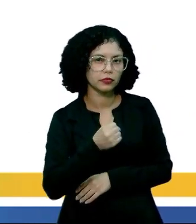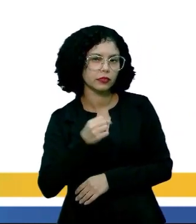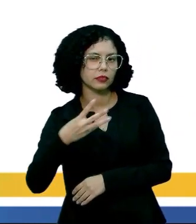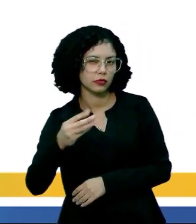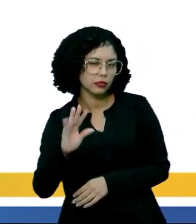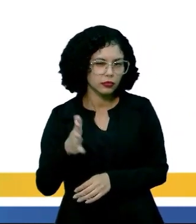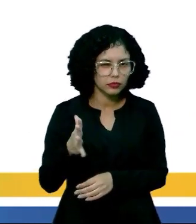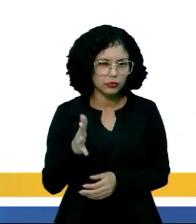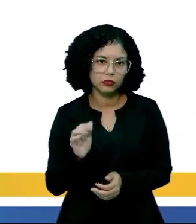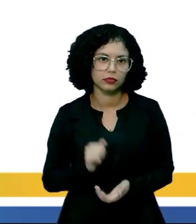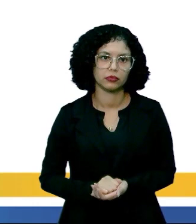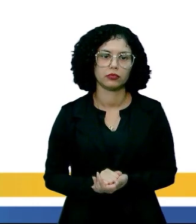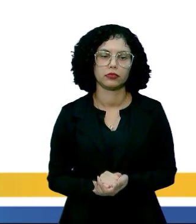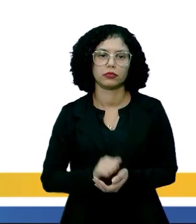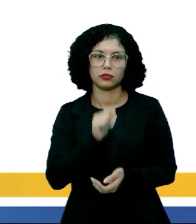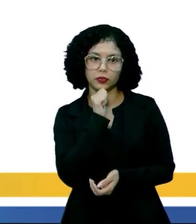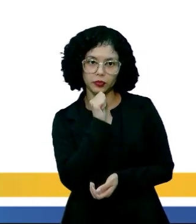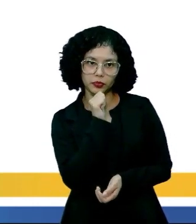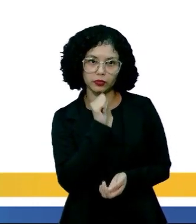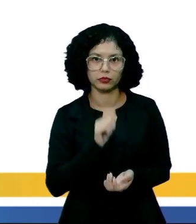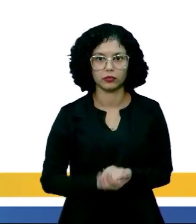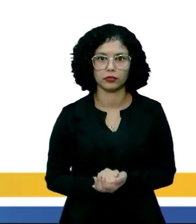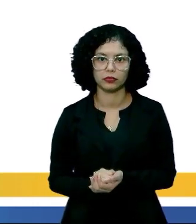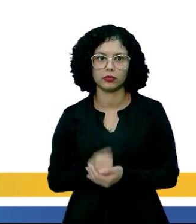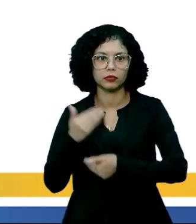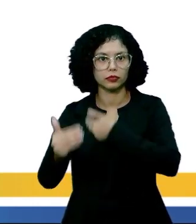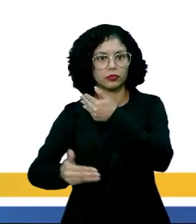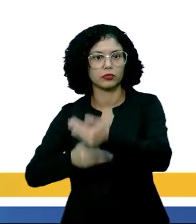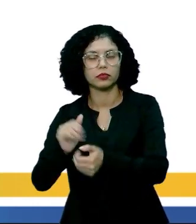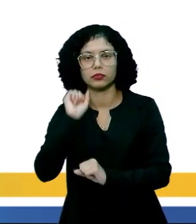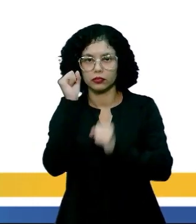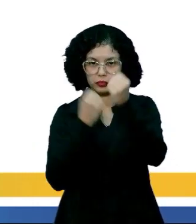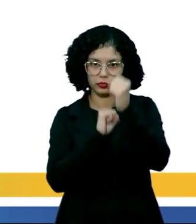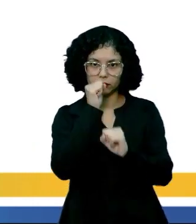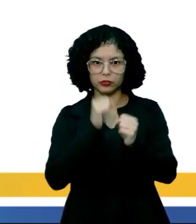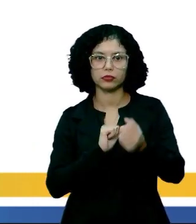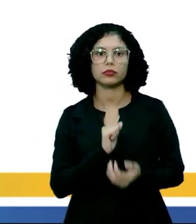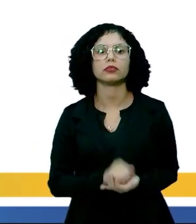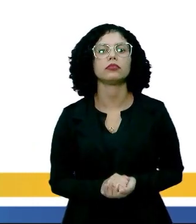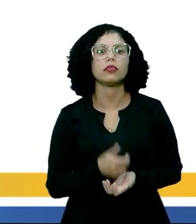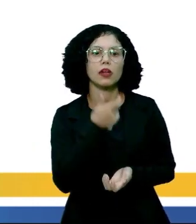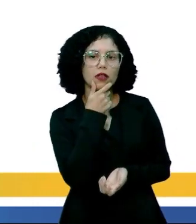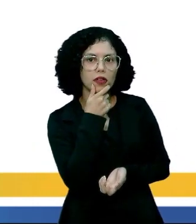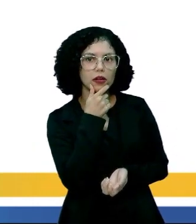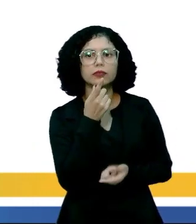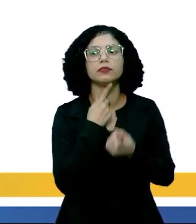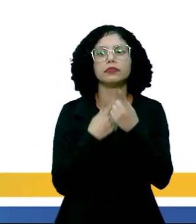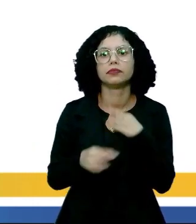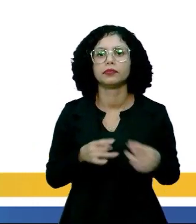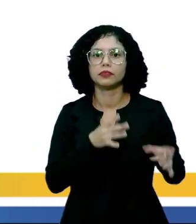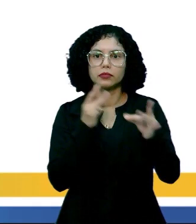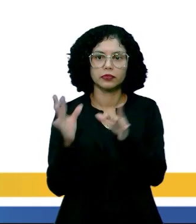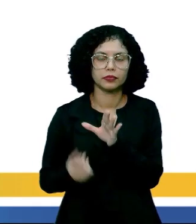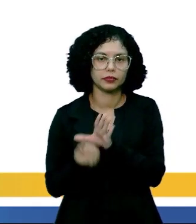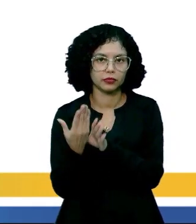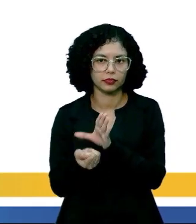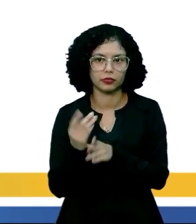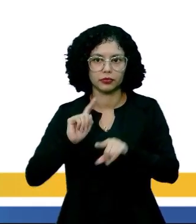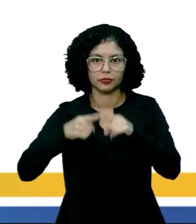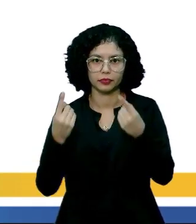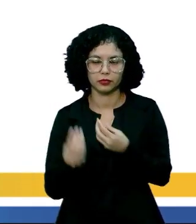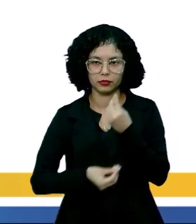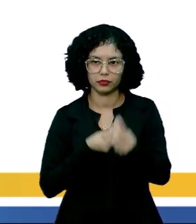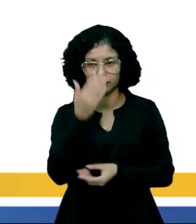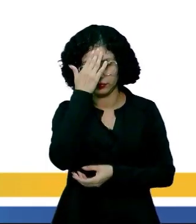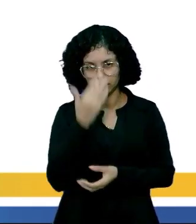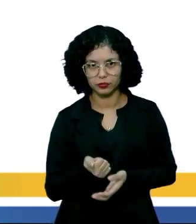né? E estava em pleno desenvolvimento industrial. A Inglaterra desejava vender produtos, mas, como